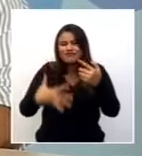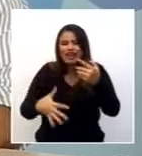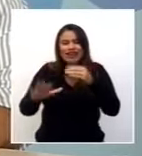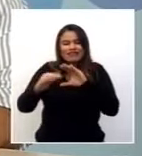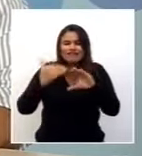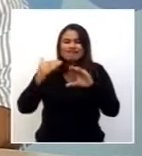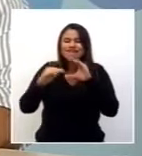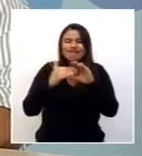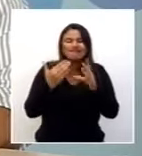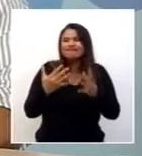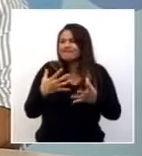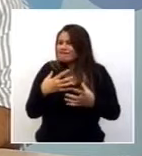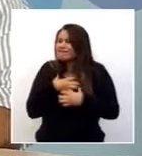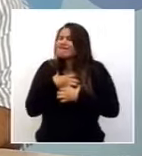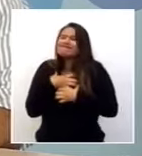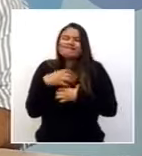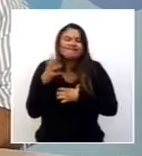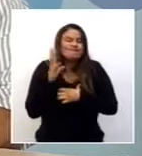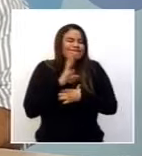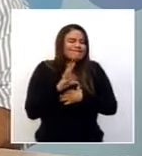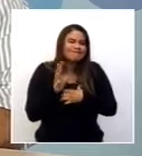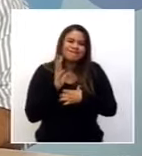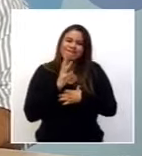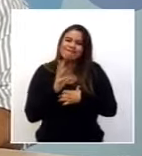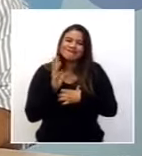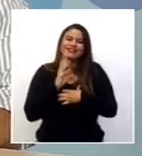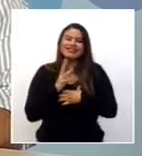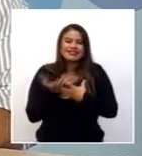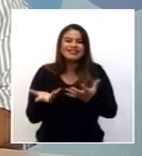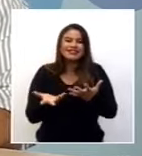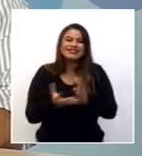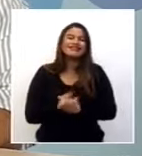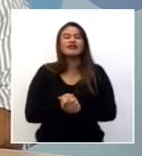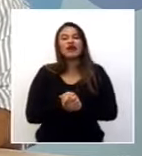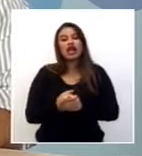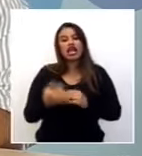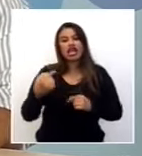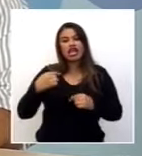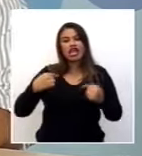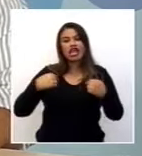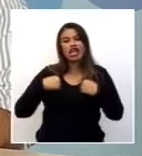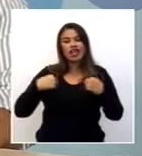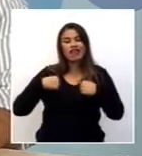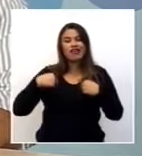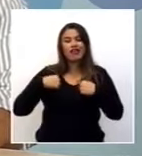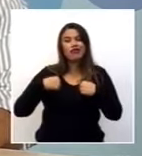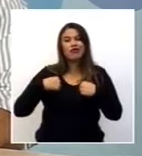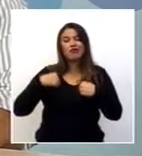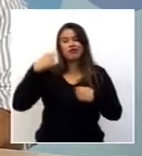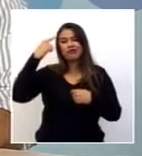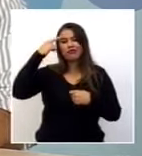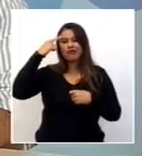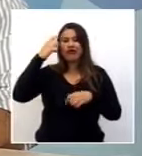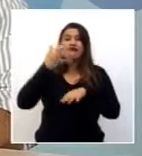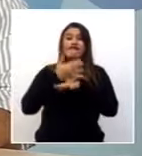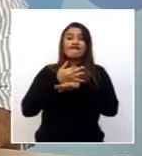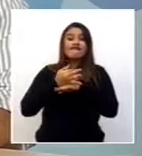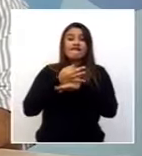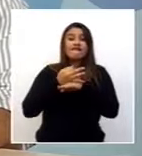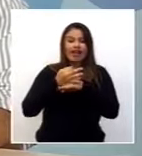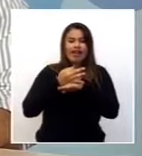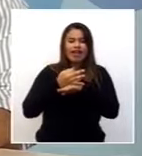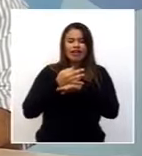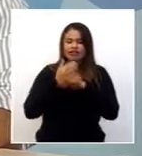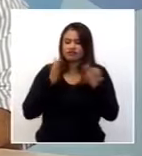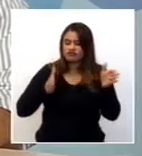muito legal. Eu passei todo o tempo das minhas férias, confesso aqui para vocês, também me atualizando